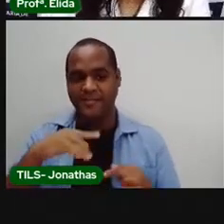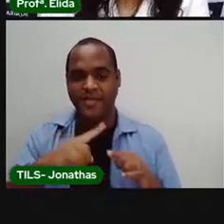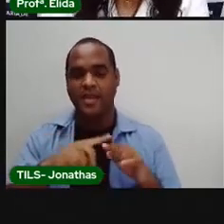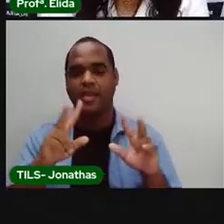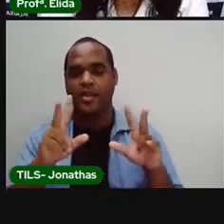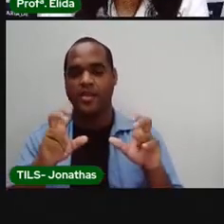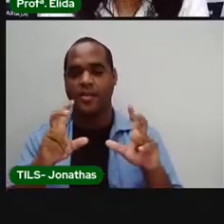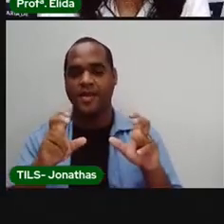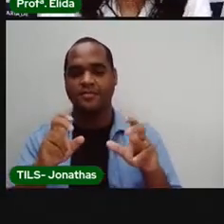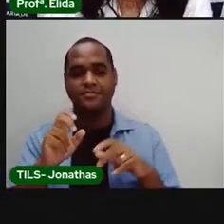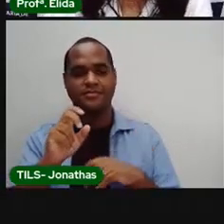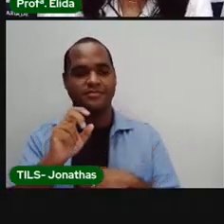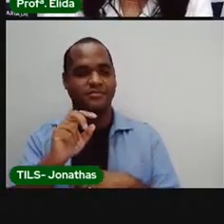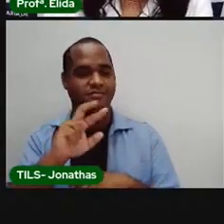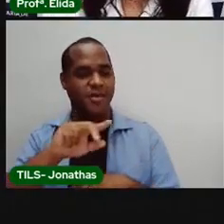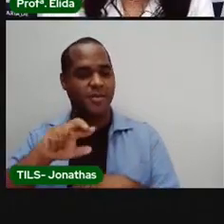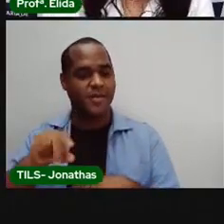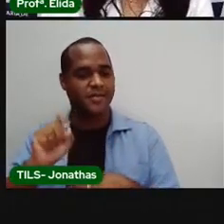é pontuação.